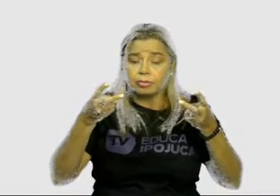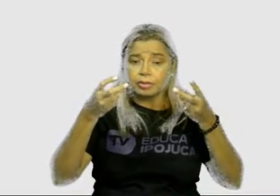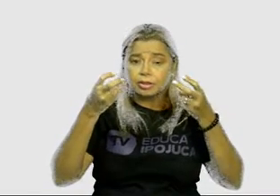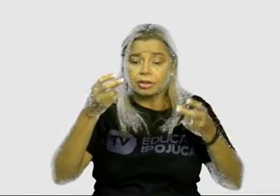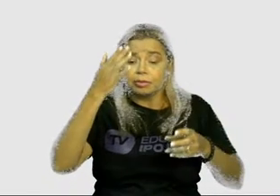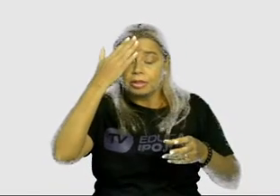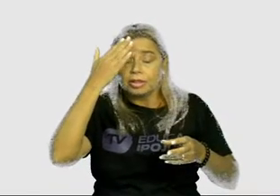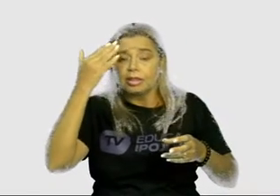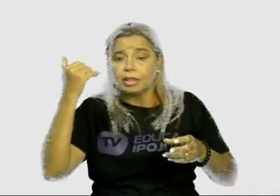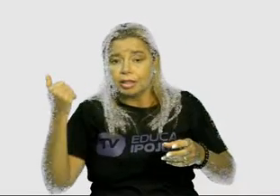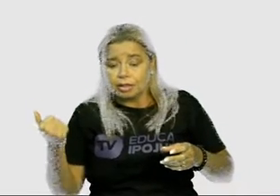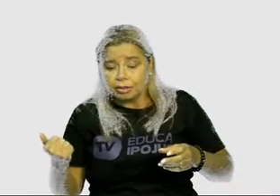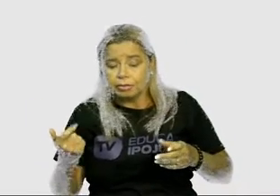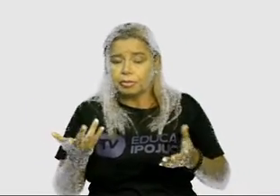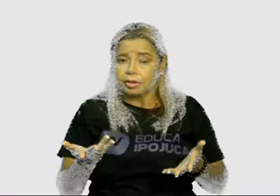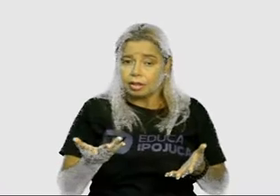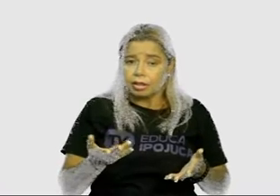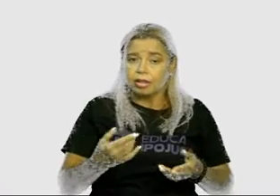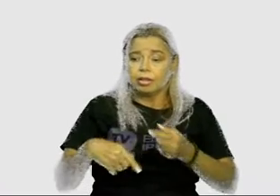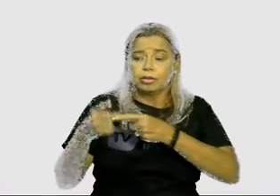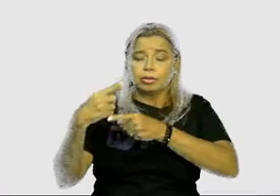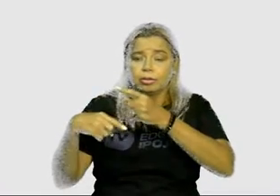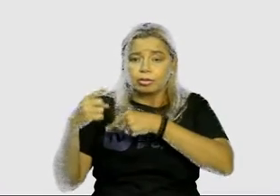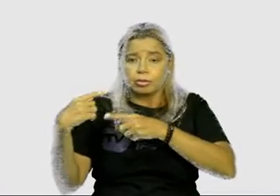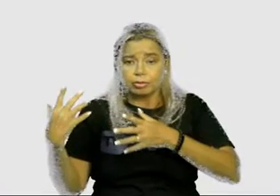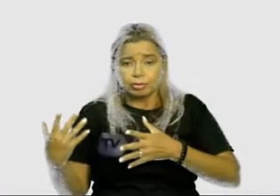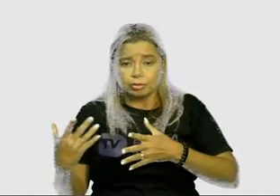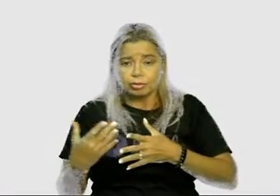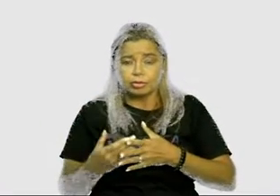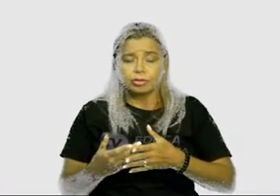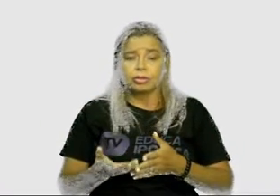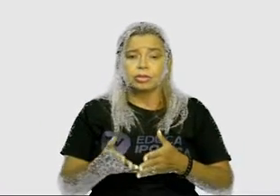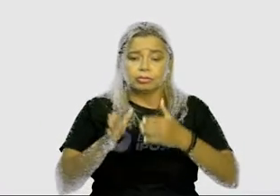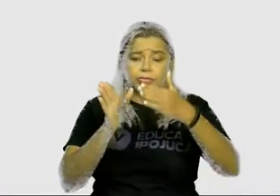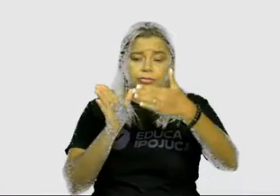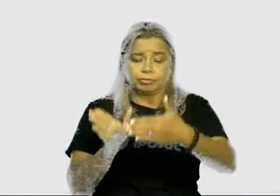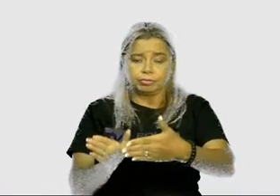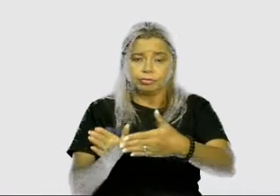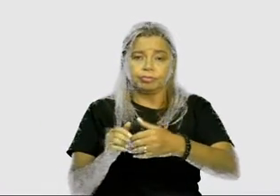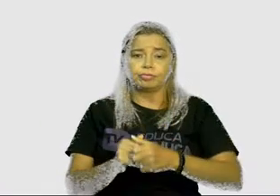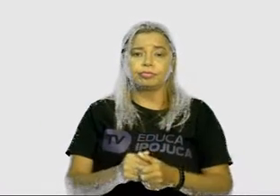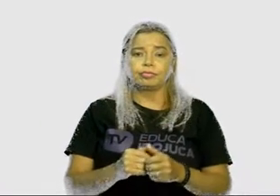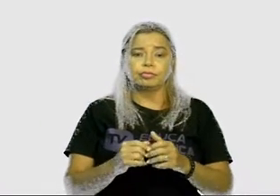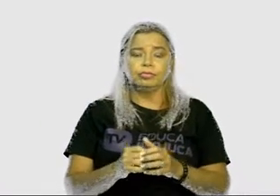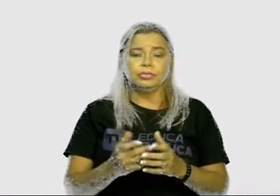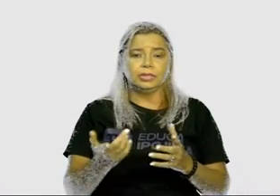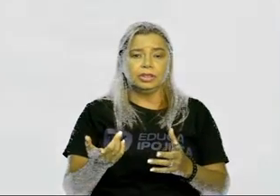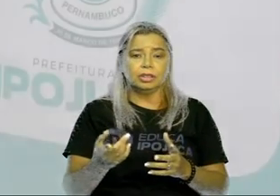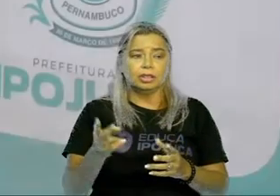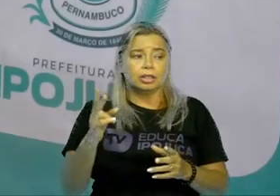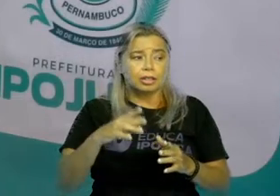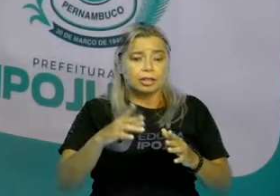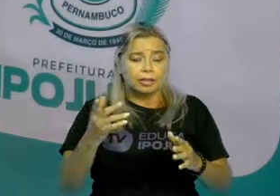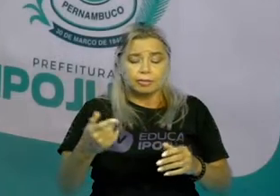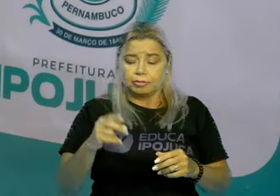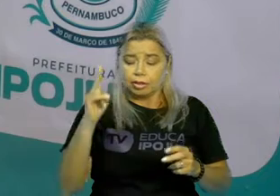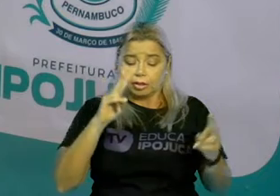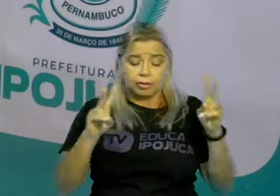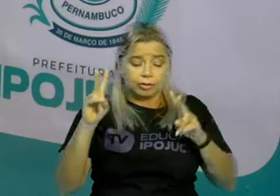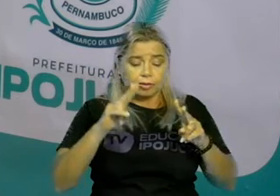sofá como ponto de referência, digamos que a gente está aqui, né? tem seguindo o mesmo padrão do